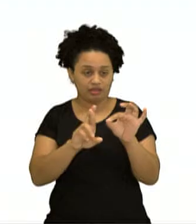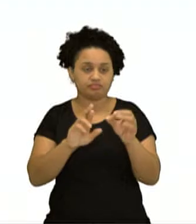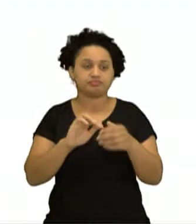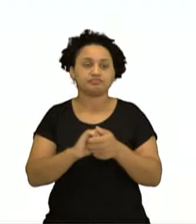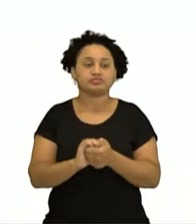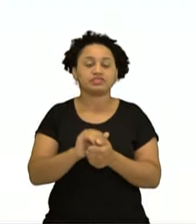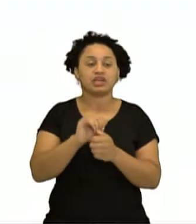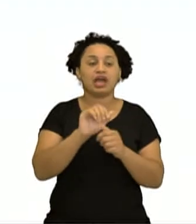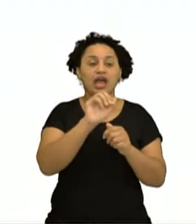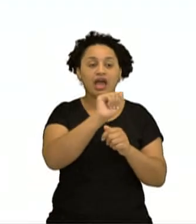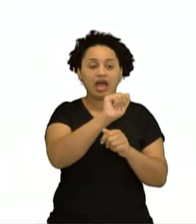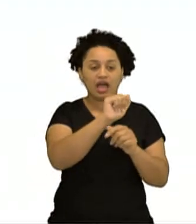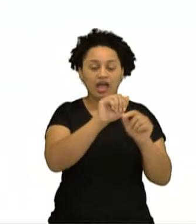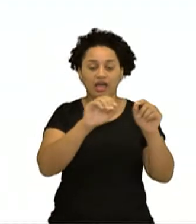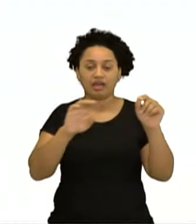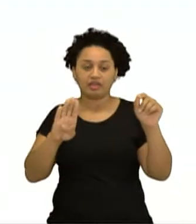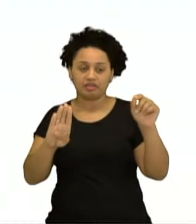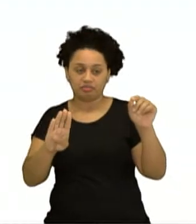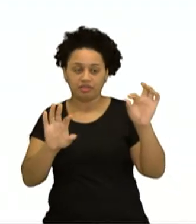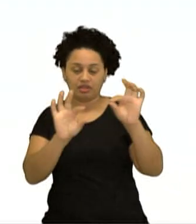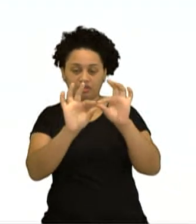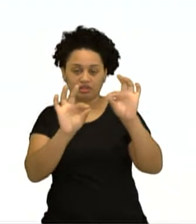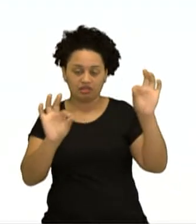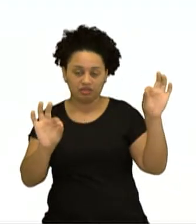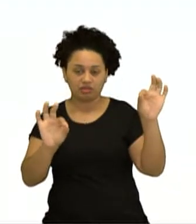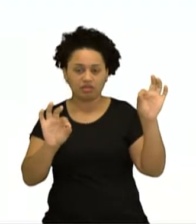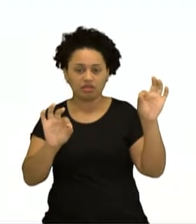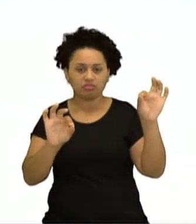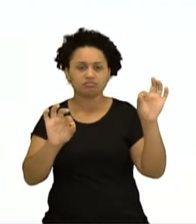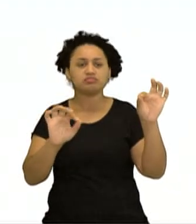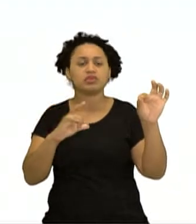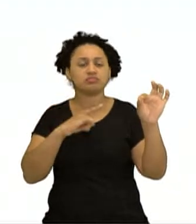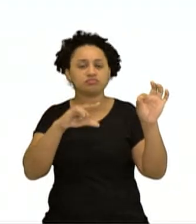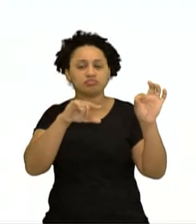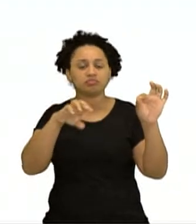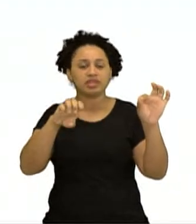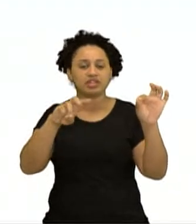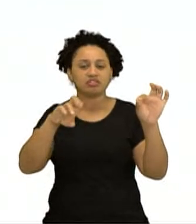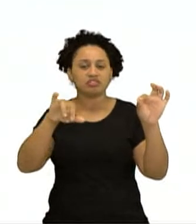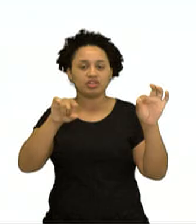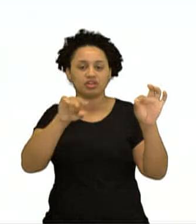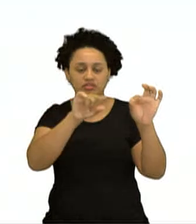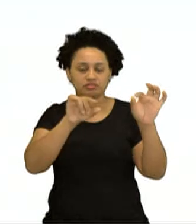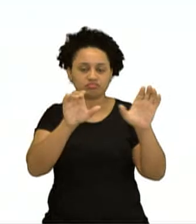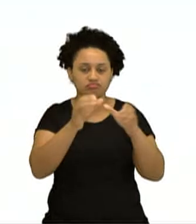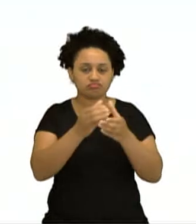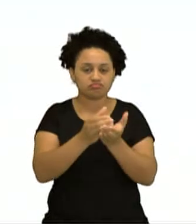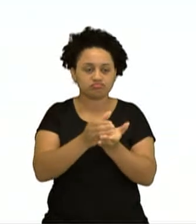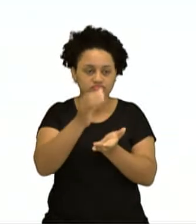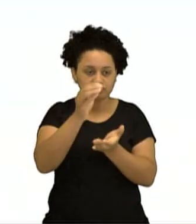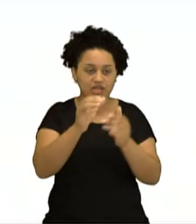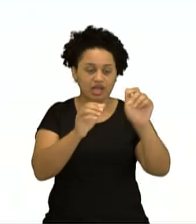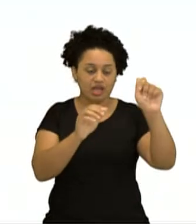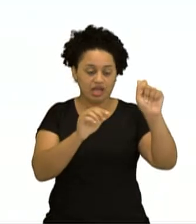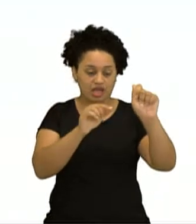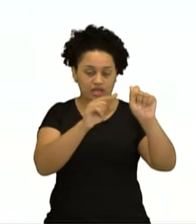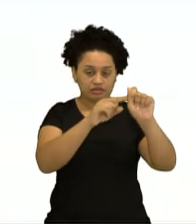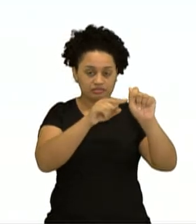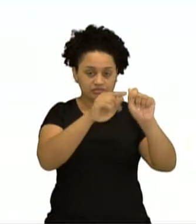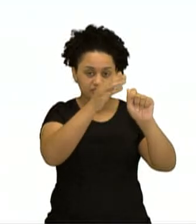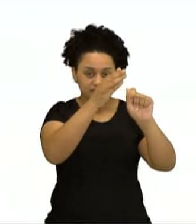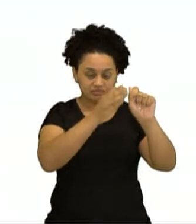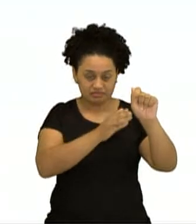B são pontos da secção mediana do cilindro, sendo o A o ponto médio